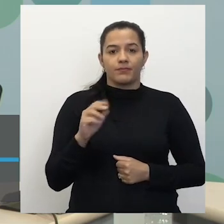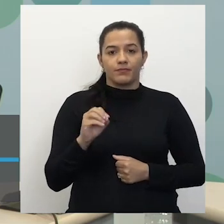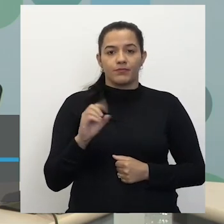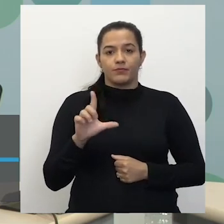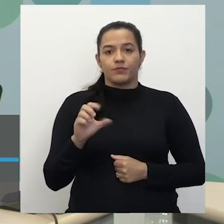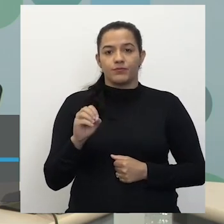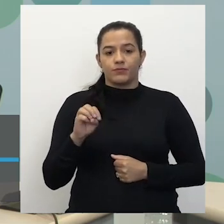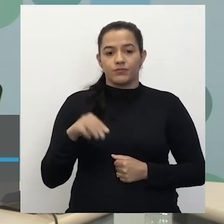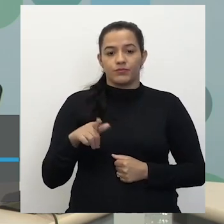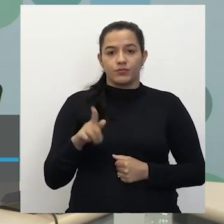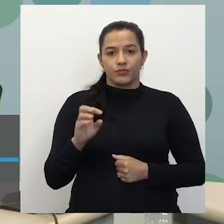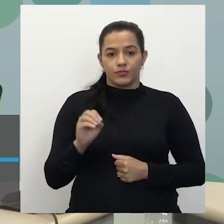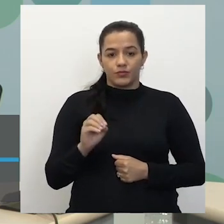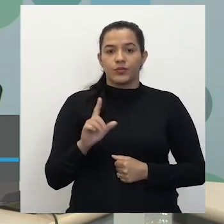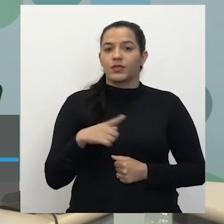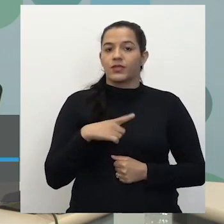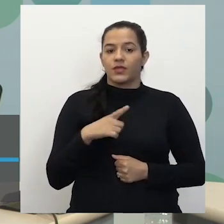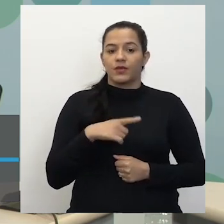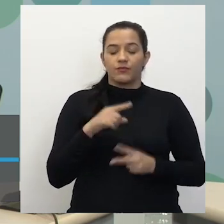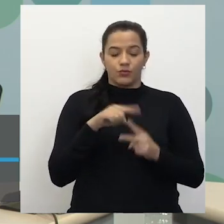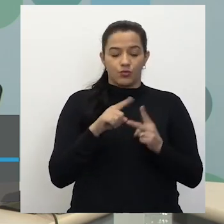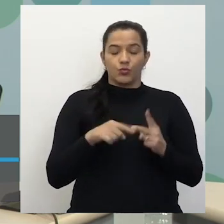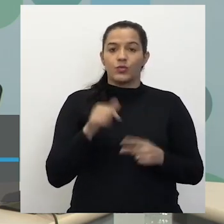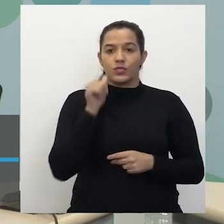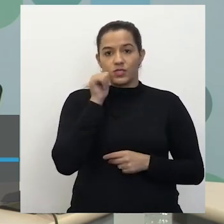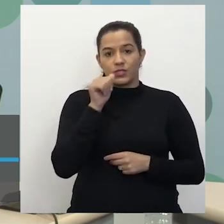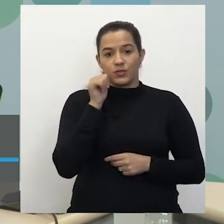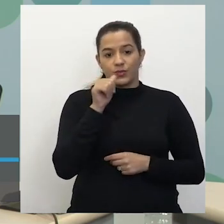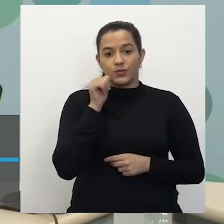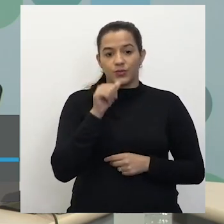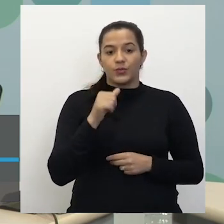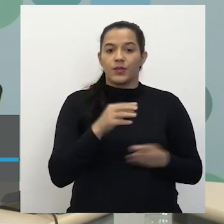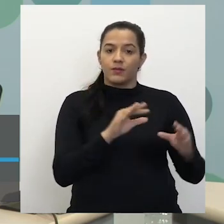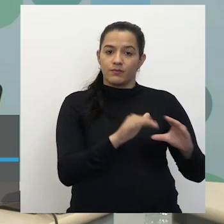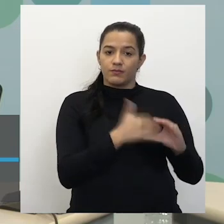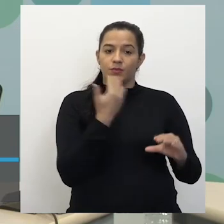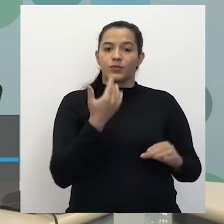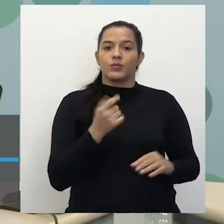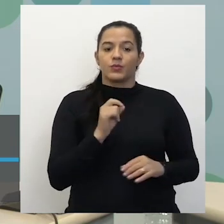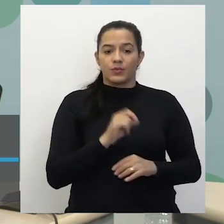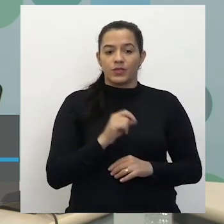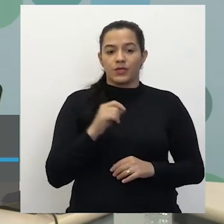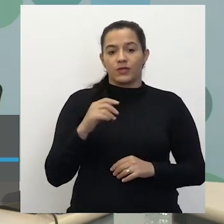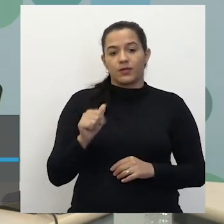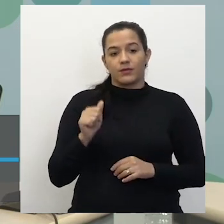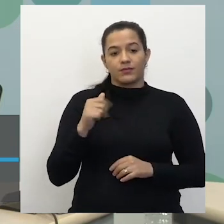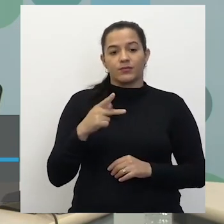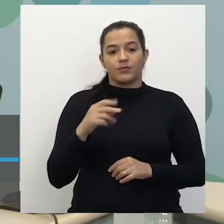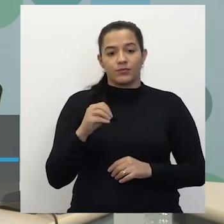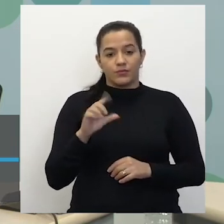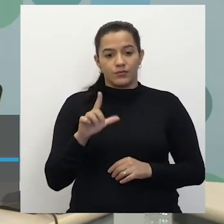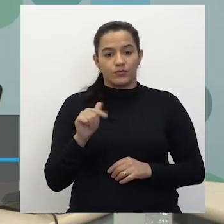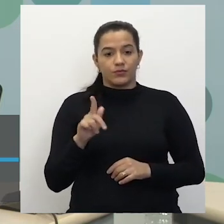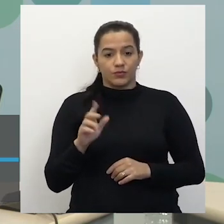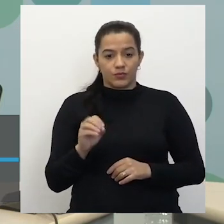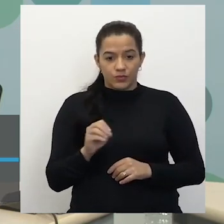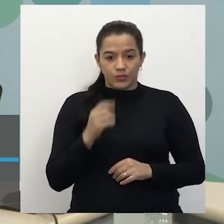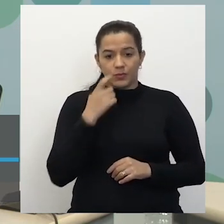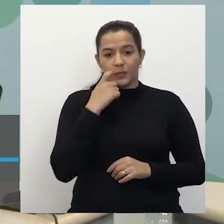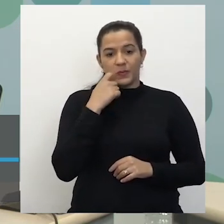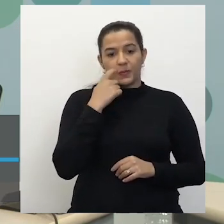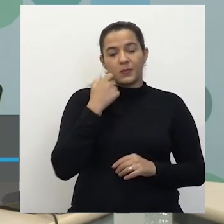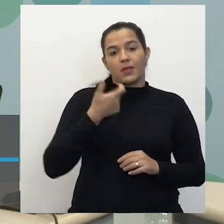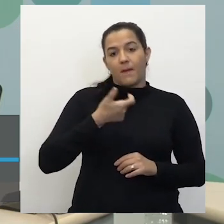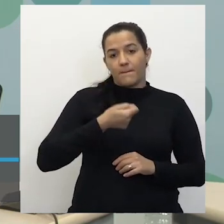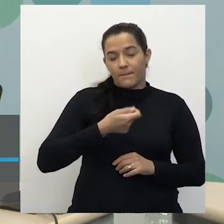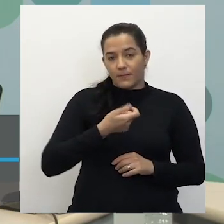duas alunas, aliás, mandaram para mim. Uma mandou sobre o apólogo do roteador e o controle remoto, mas eu não anotei o